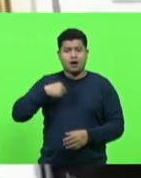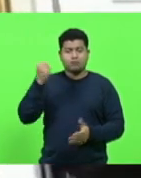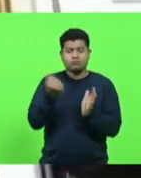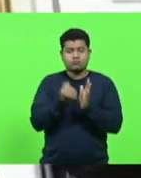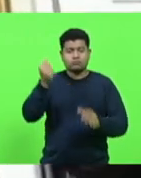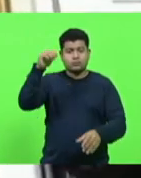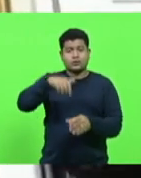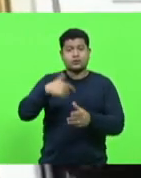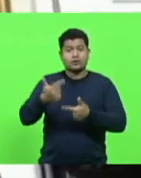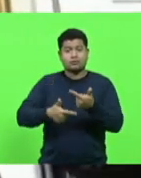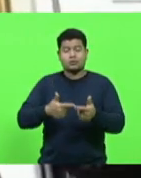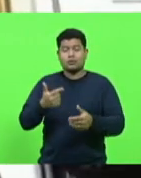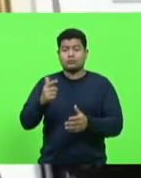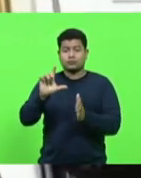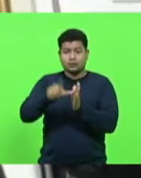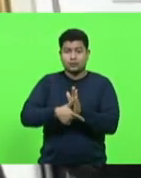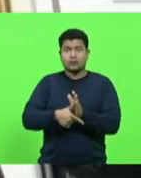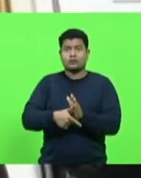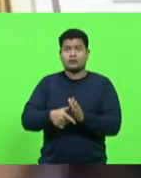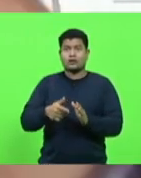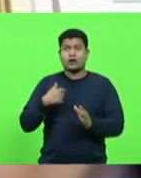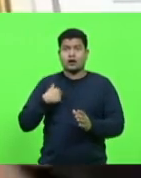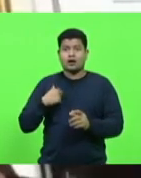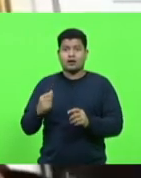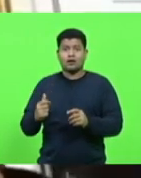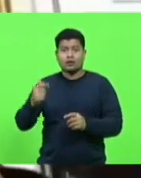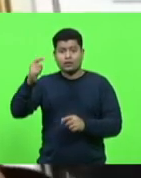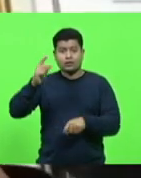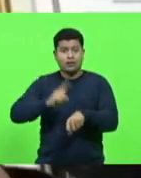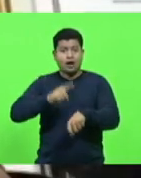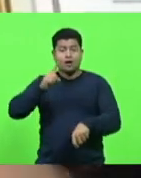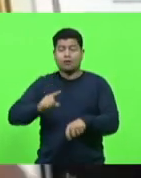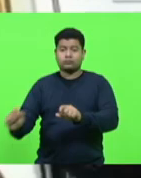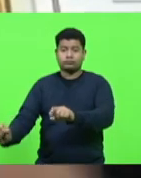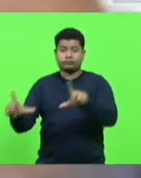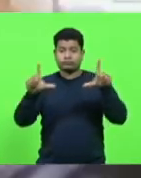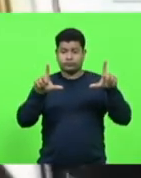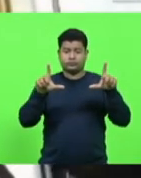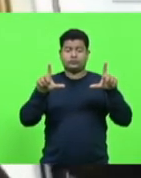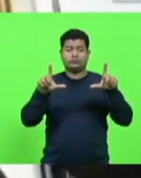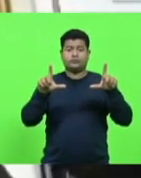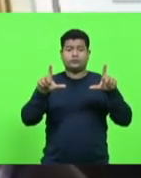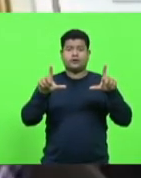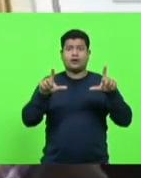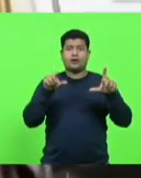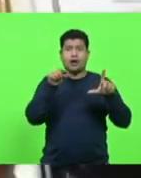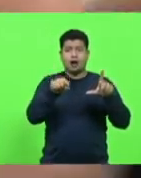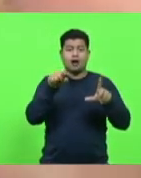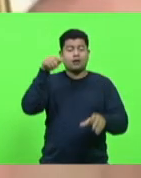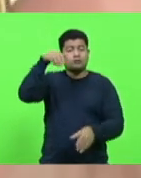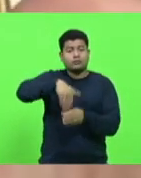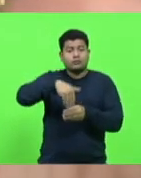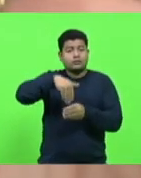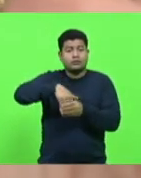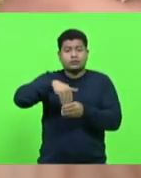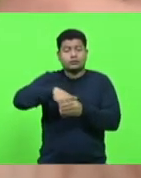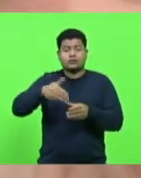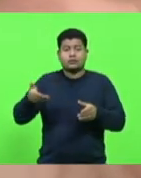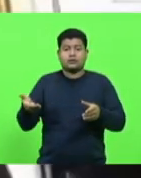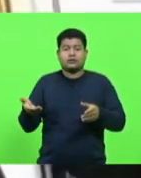logo depois de ter confirmado, veio automático, foi ou não foi, João? Veio automático o voto para votar.